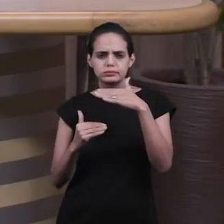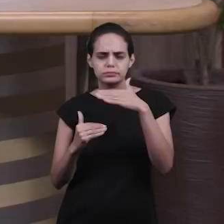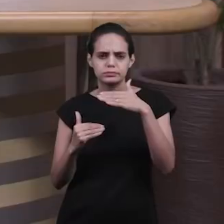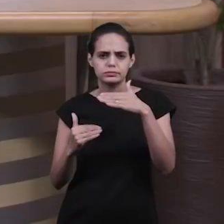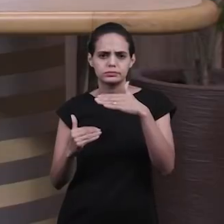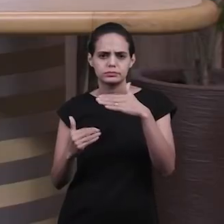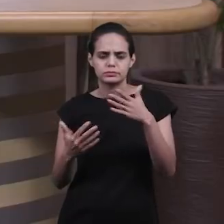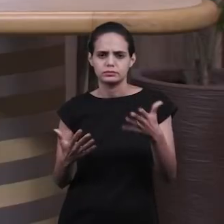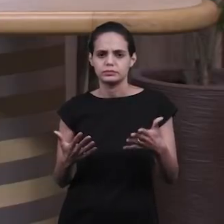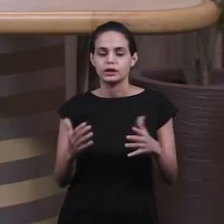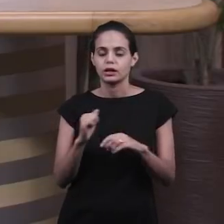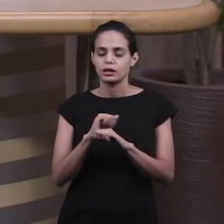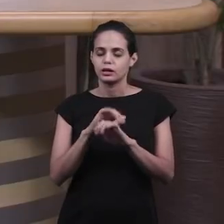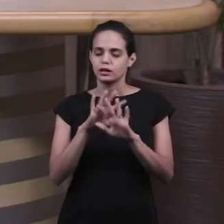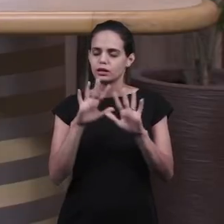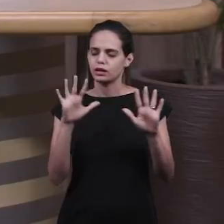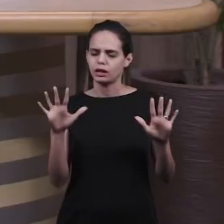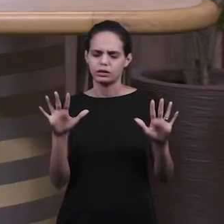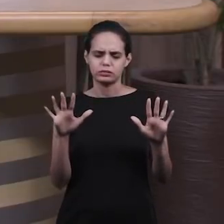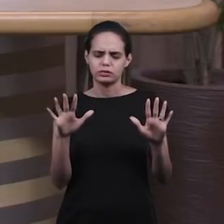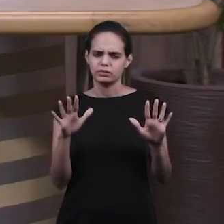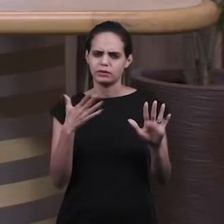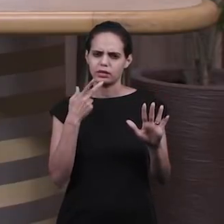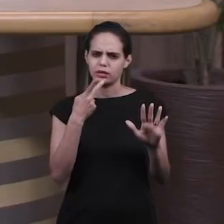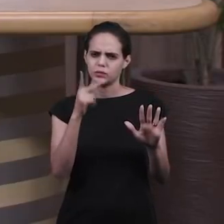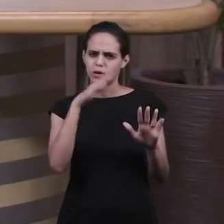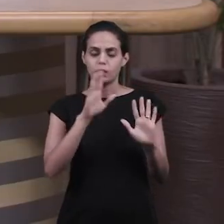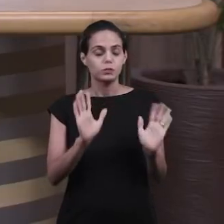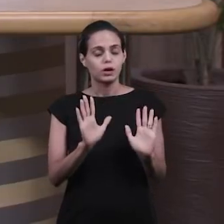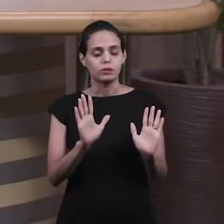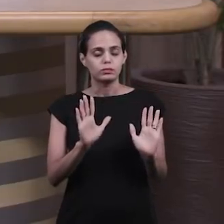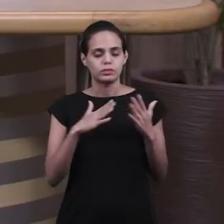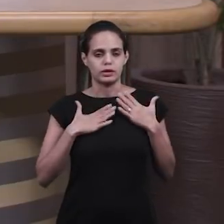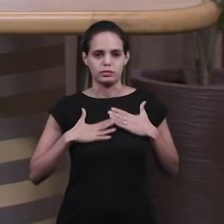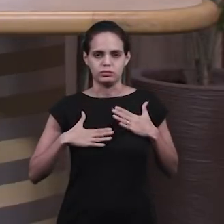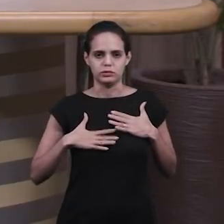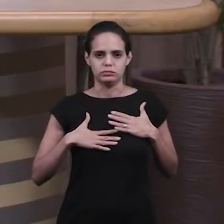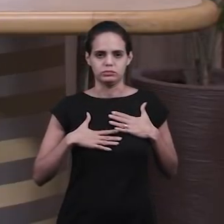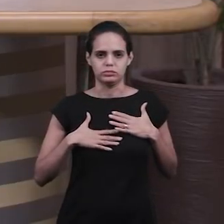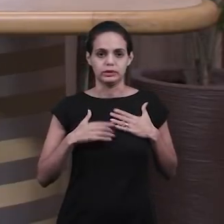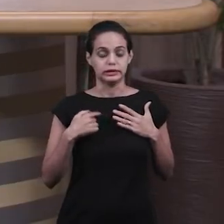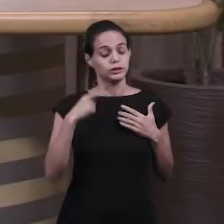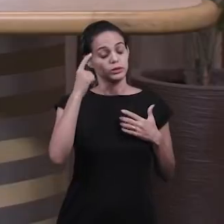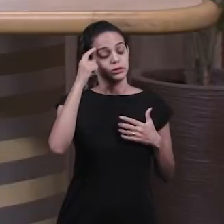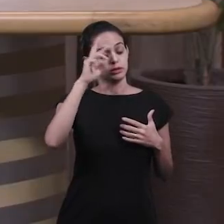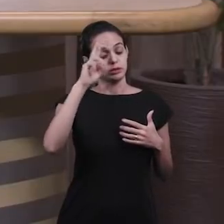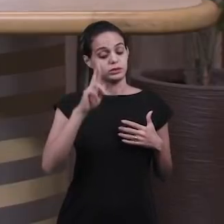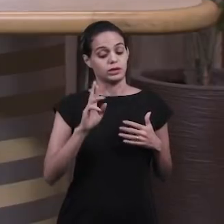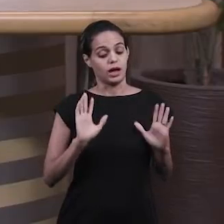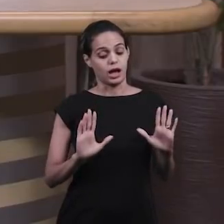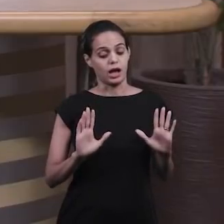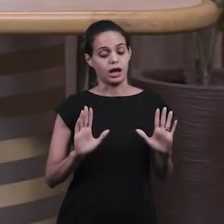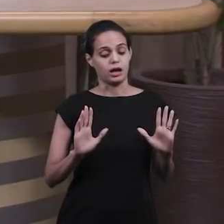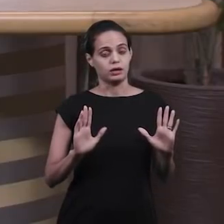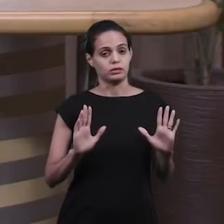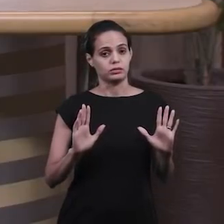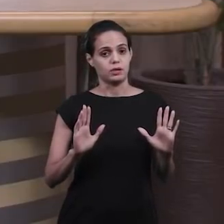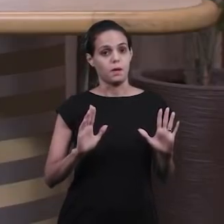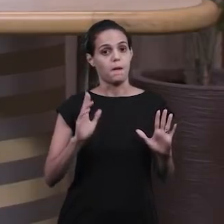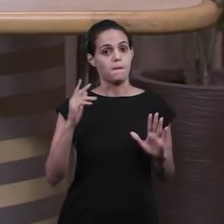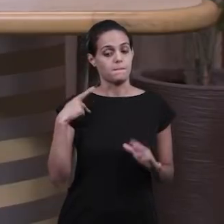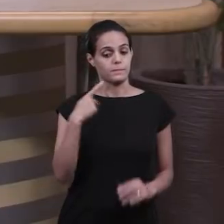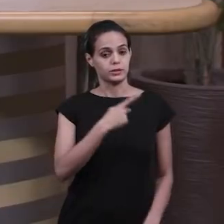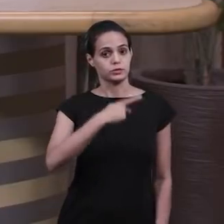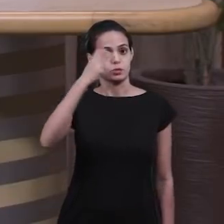não é demérito, mas na nossa razão tinha que ser alguém com uma capacidade maior. Então,